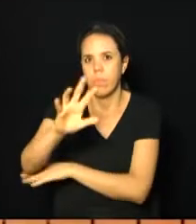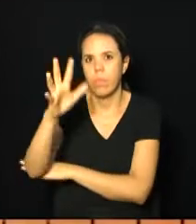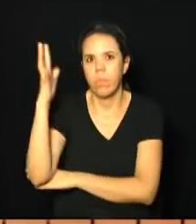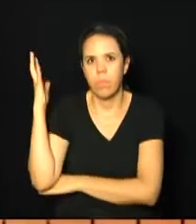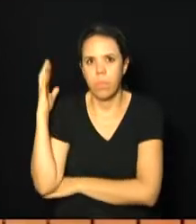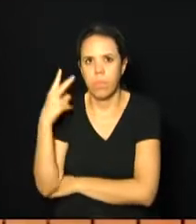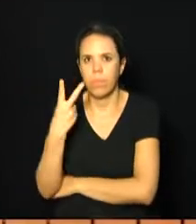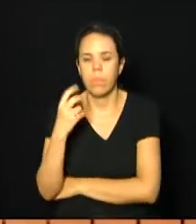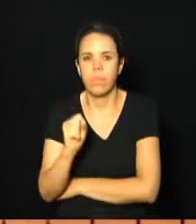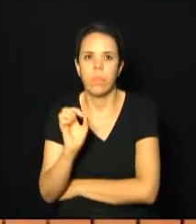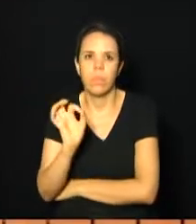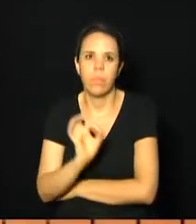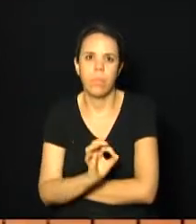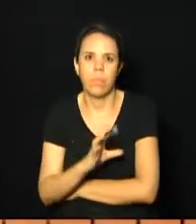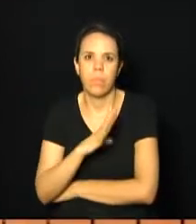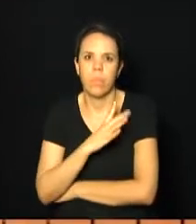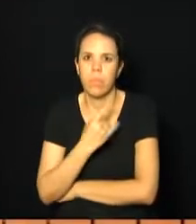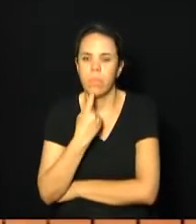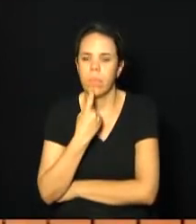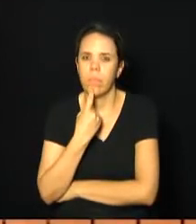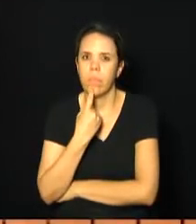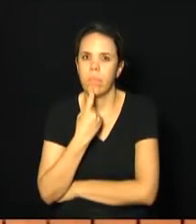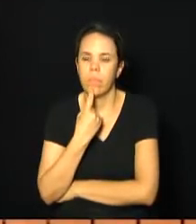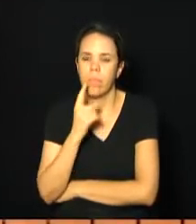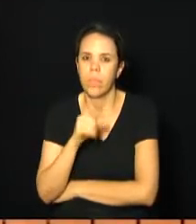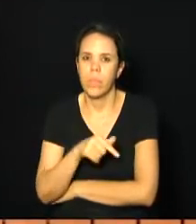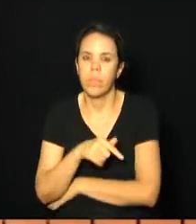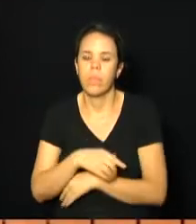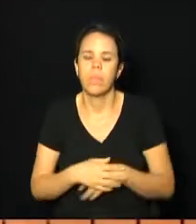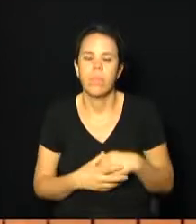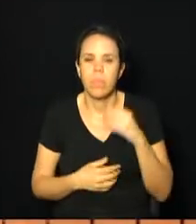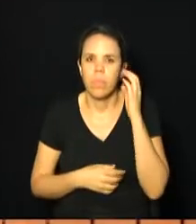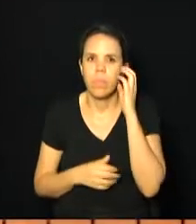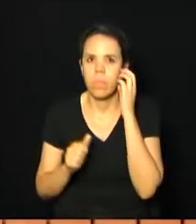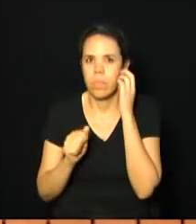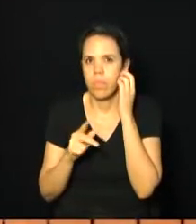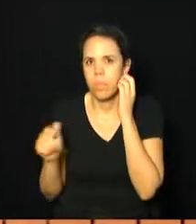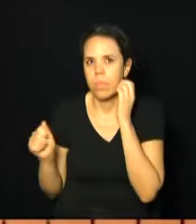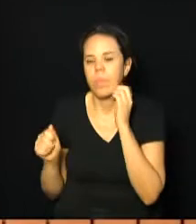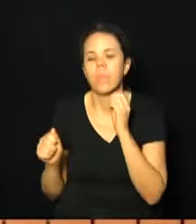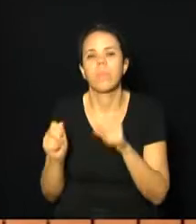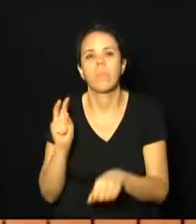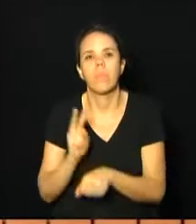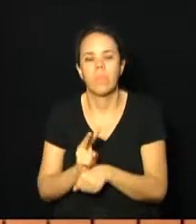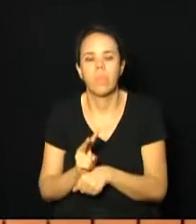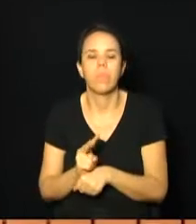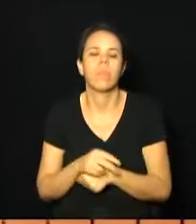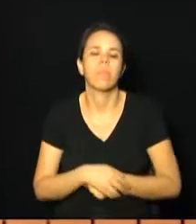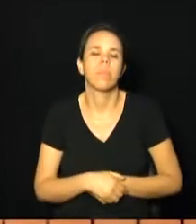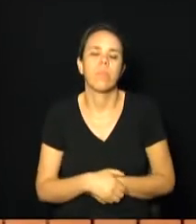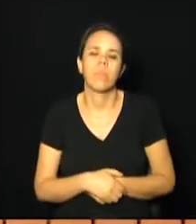sendo 28% da cidade de Campinas sendo a APA, né? A área de preservação.